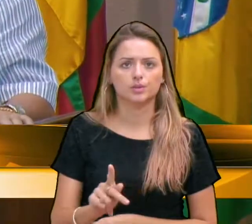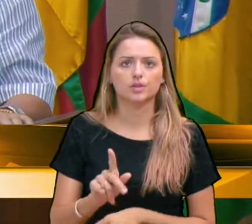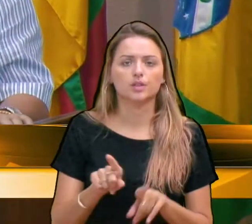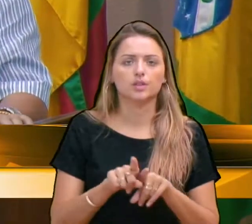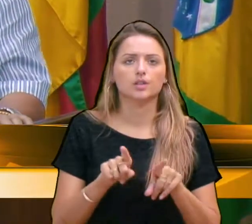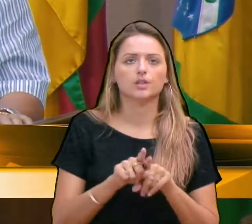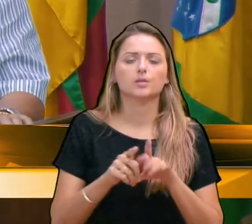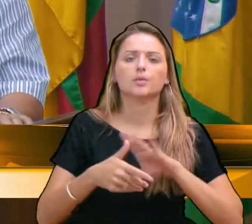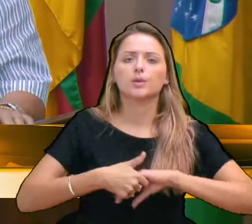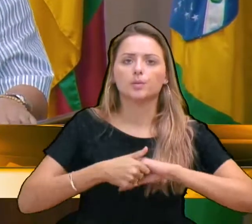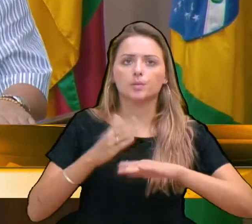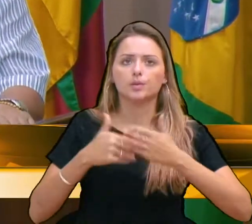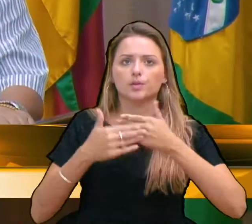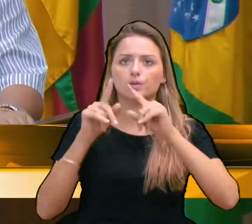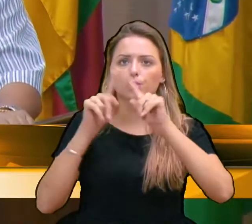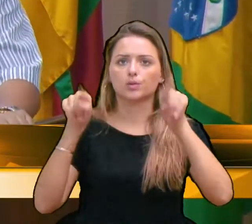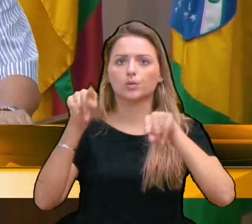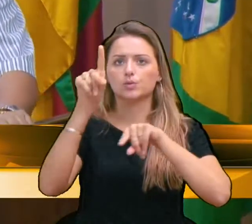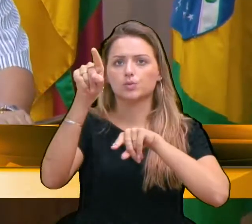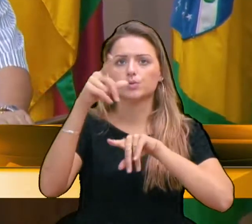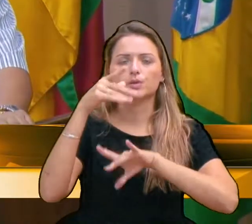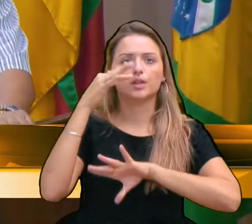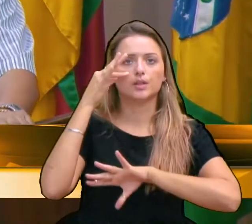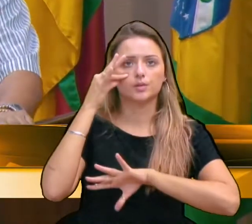colegas servidores, resistentes.